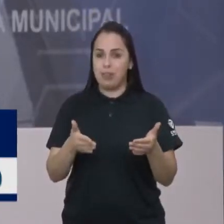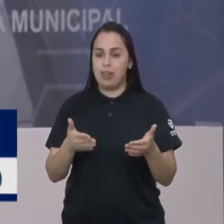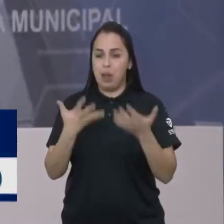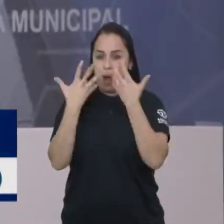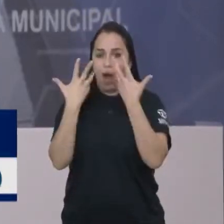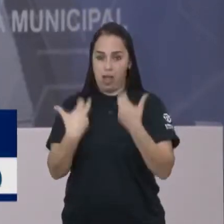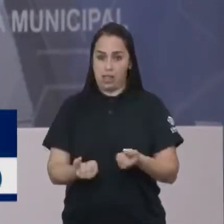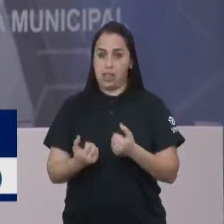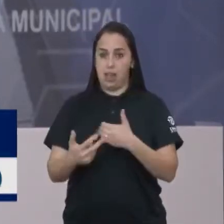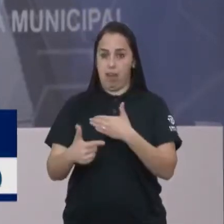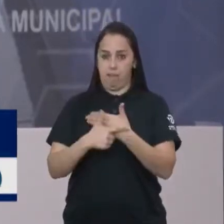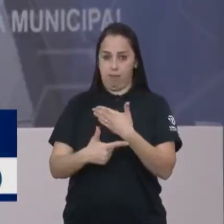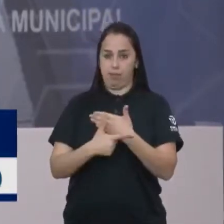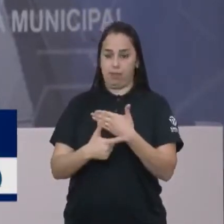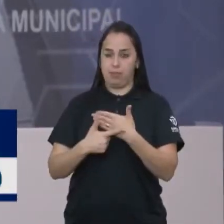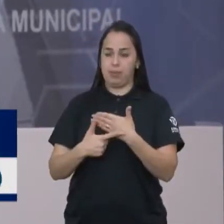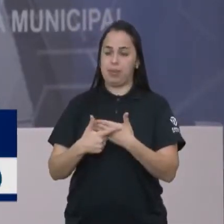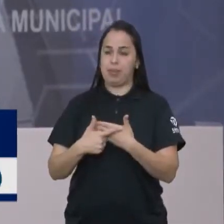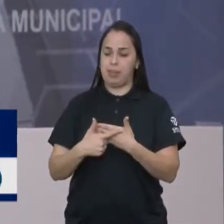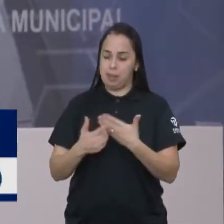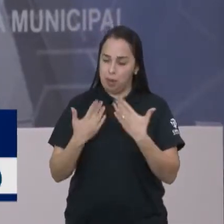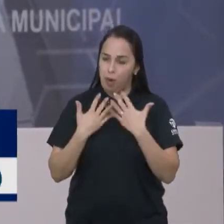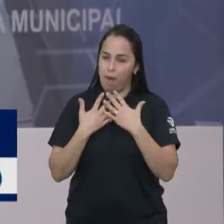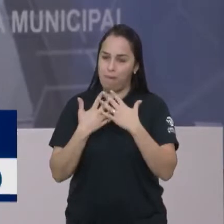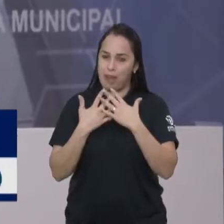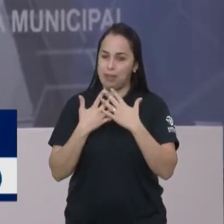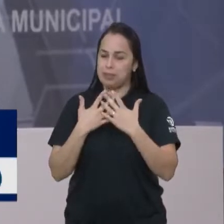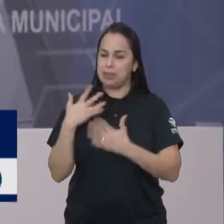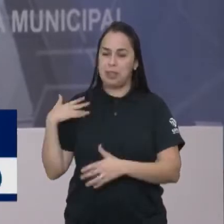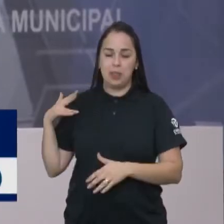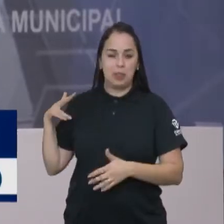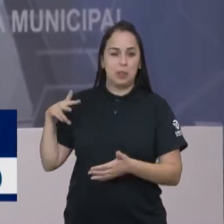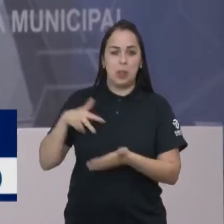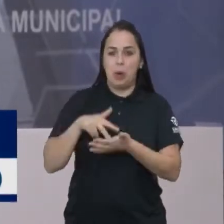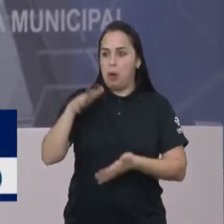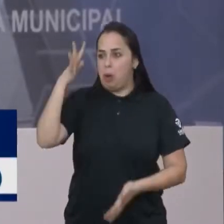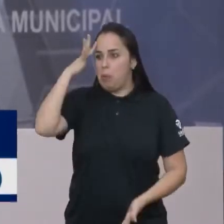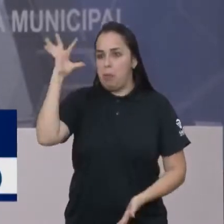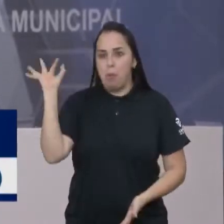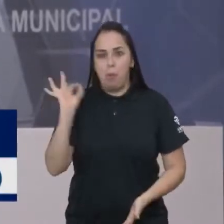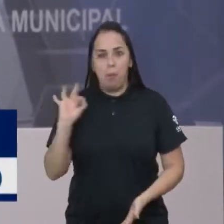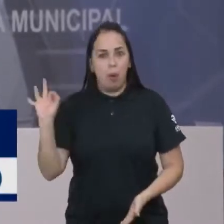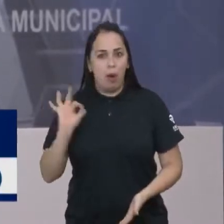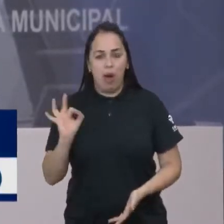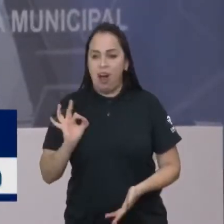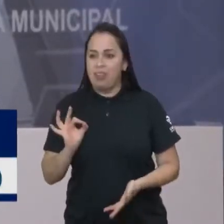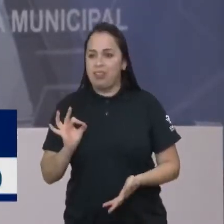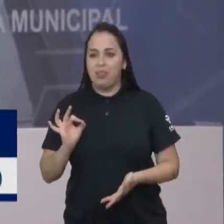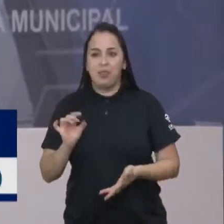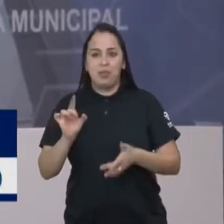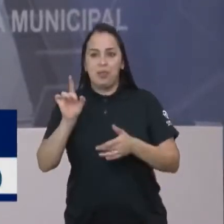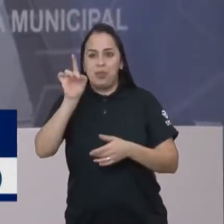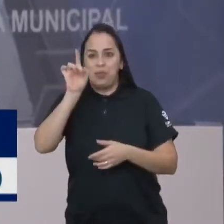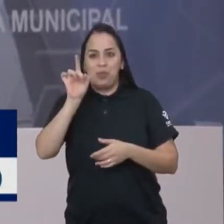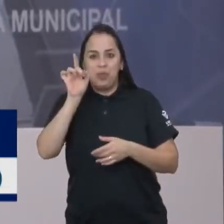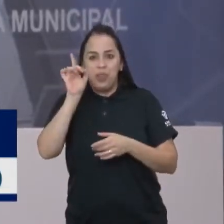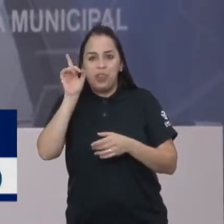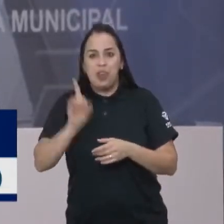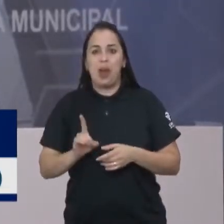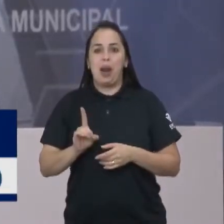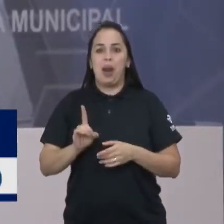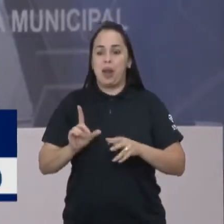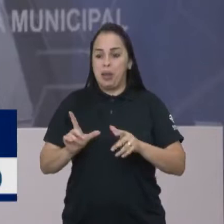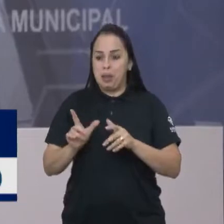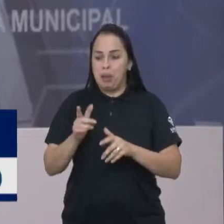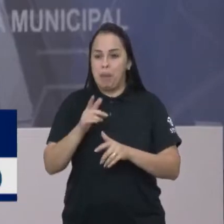assumi aquela função, confesso que eu cheguei ali sem saber nada de direito público, de administração